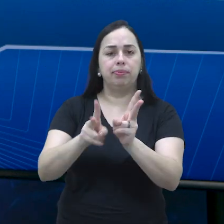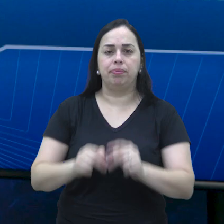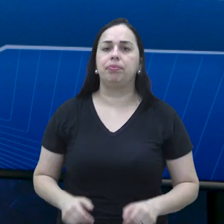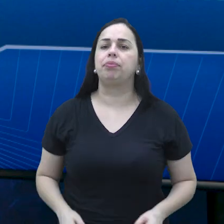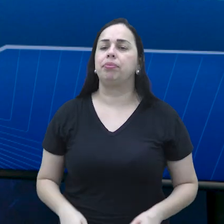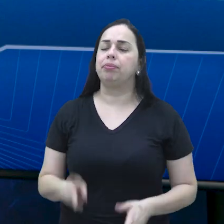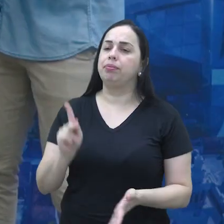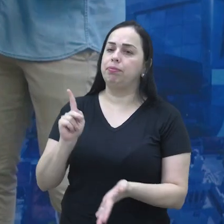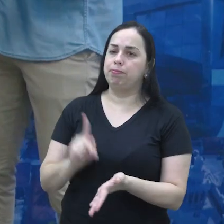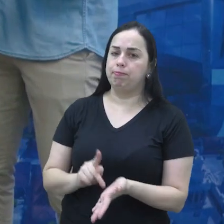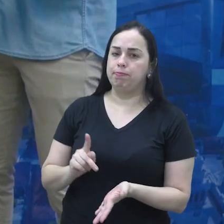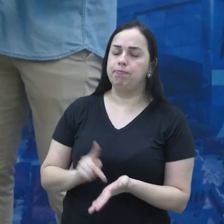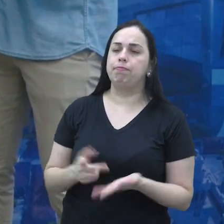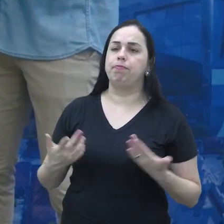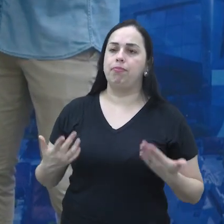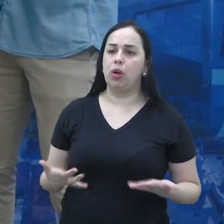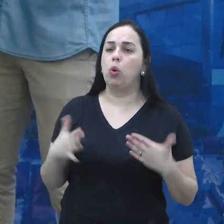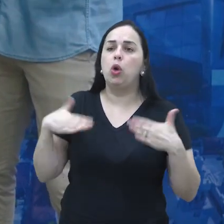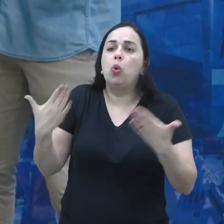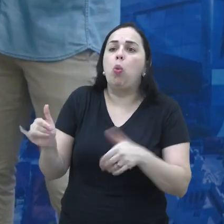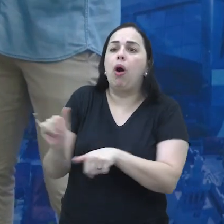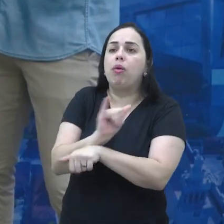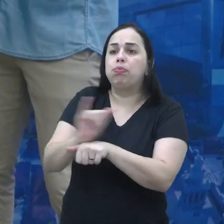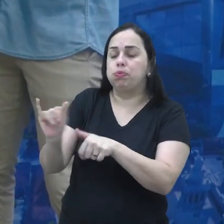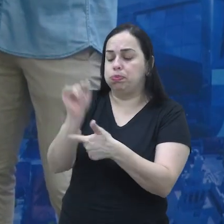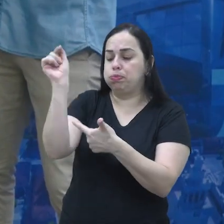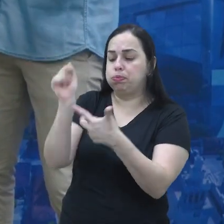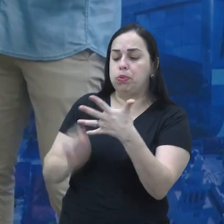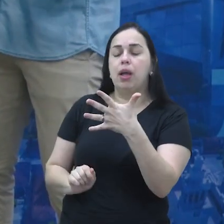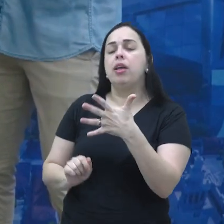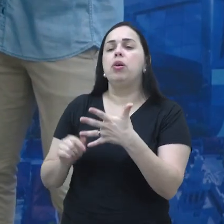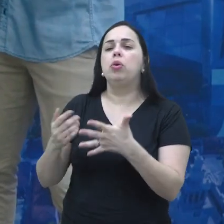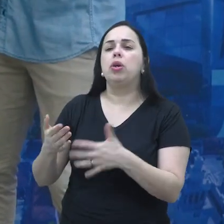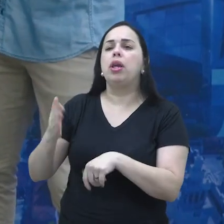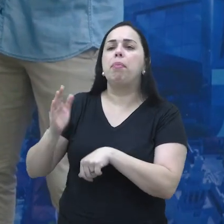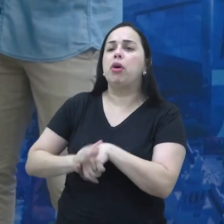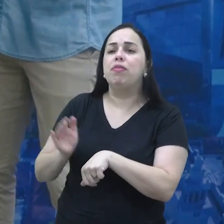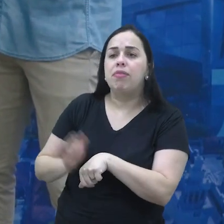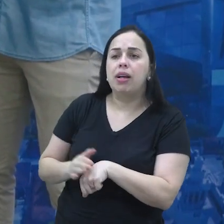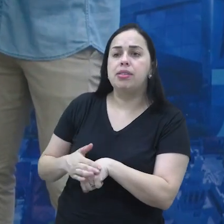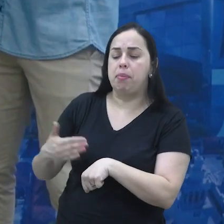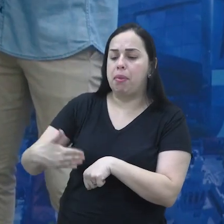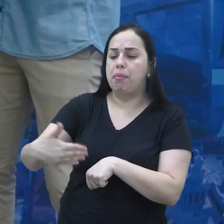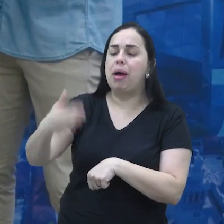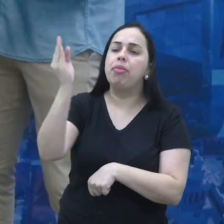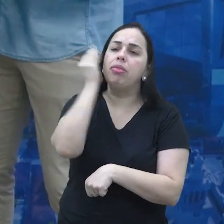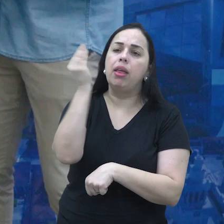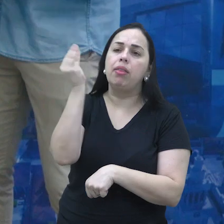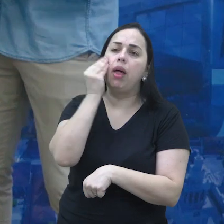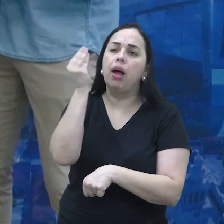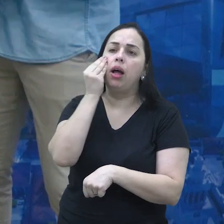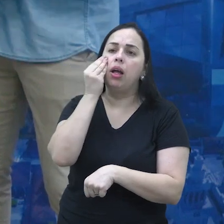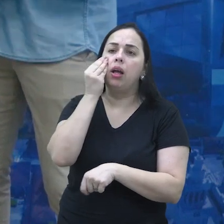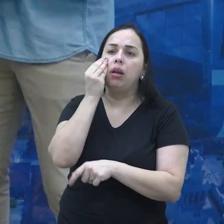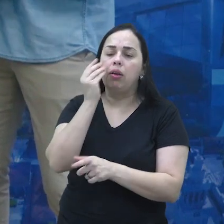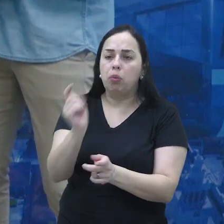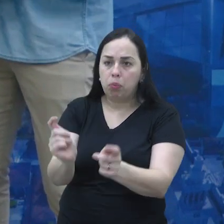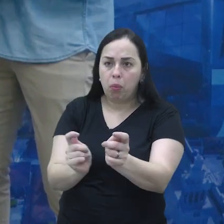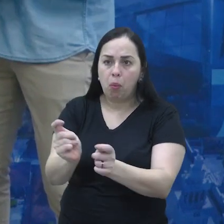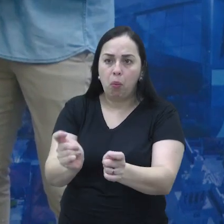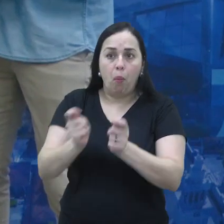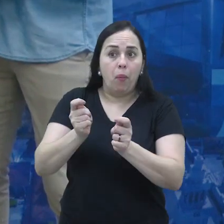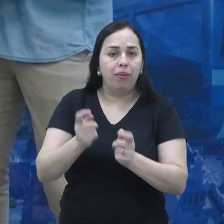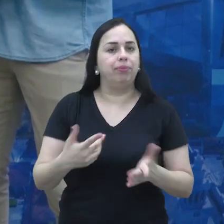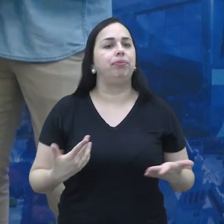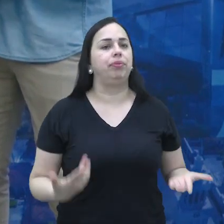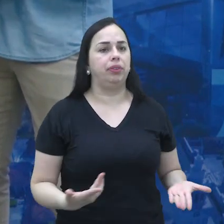né? E justamente alternativas, né? Quais soluções podem ser desenvolvidas para tentar resolver este assunto? Bom, a